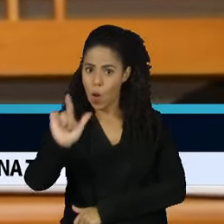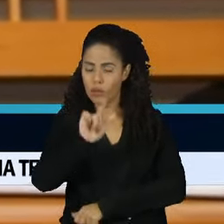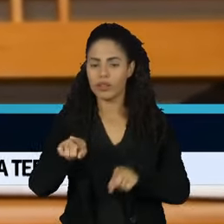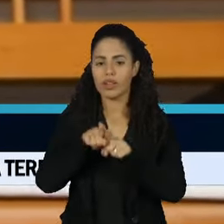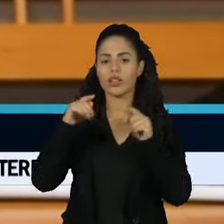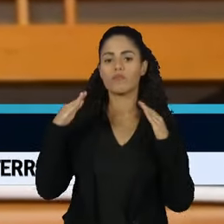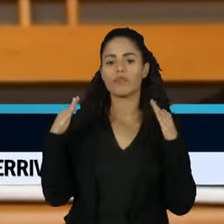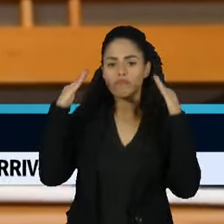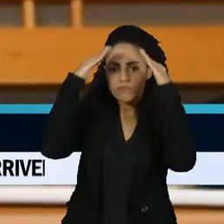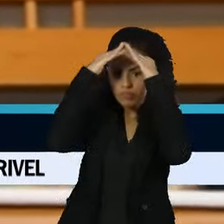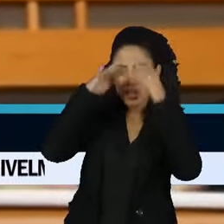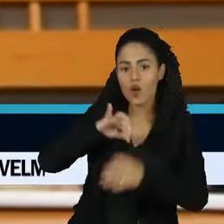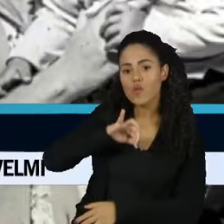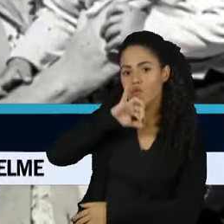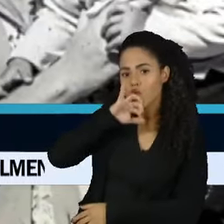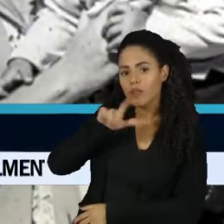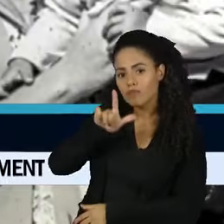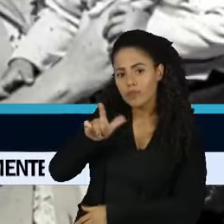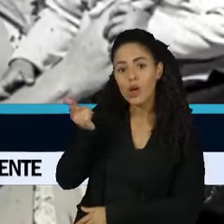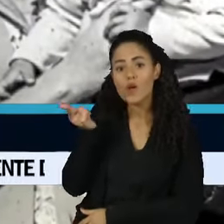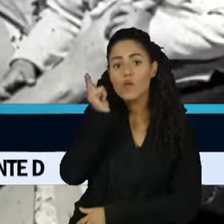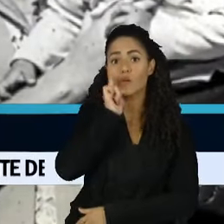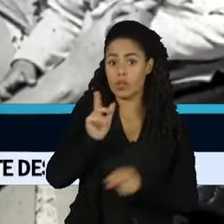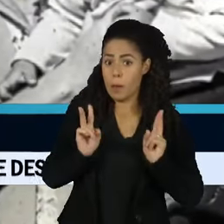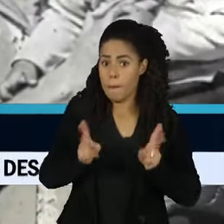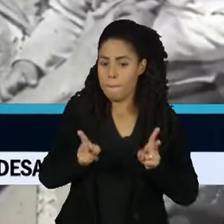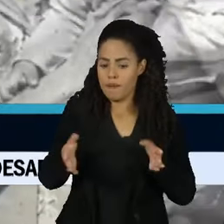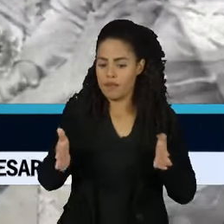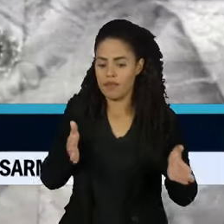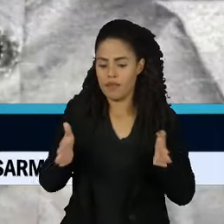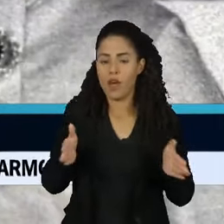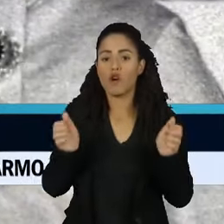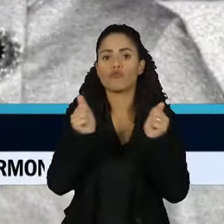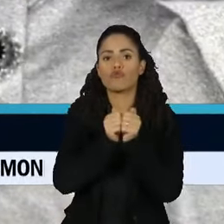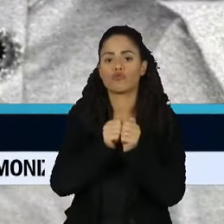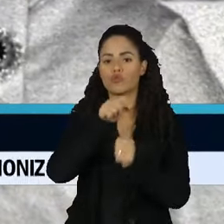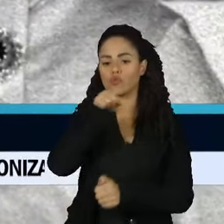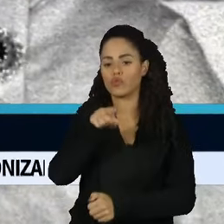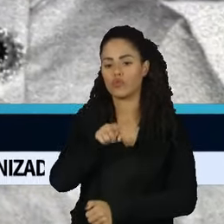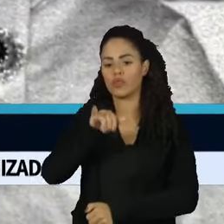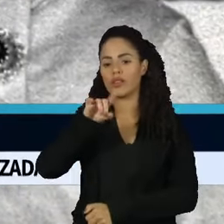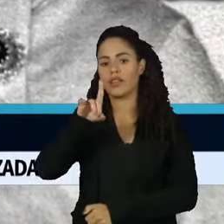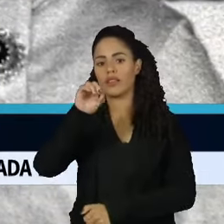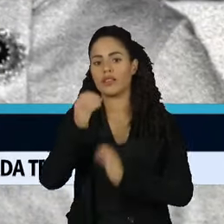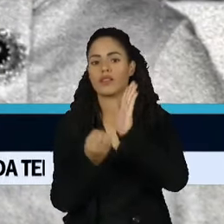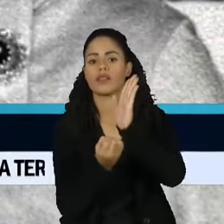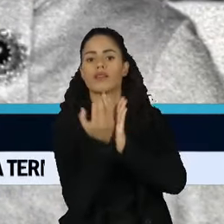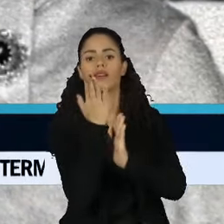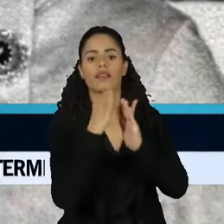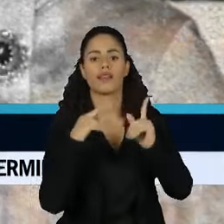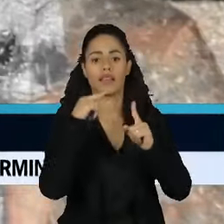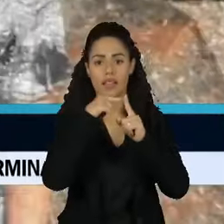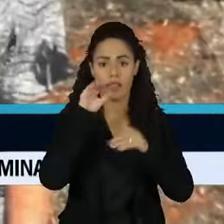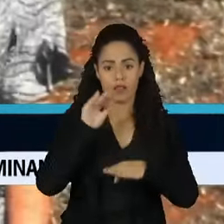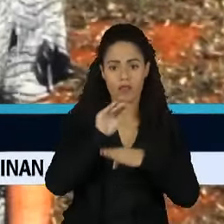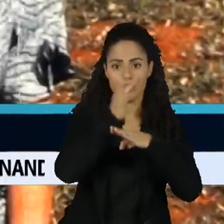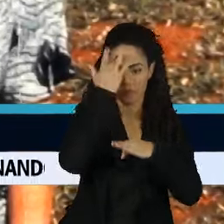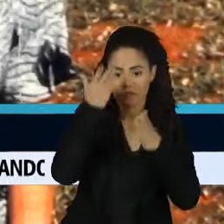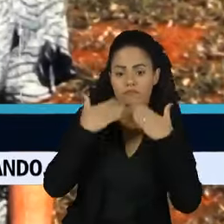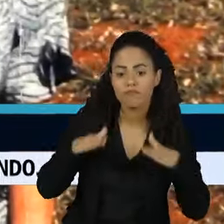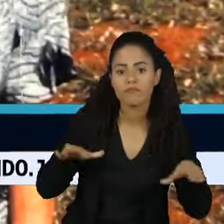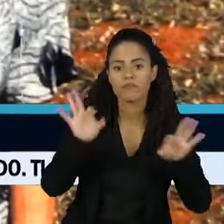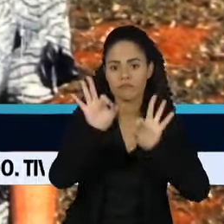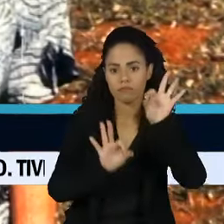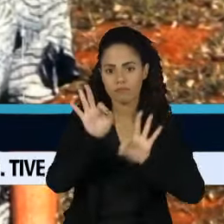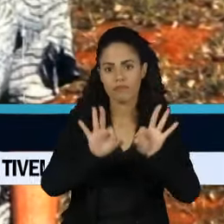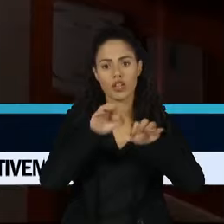ordenado arcebispo de Londrina. Neste mesmo período, junto com Zilda Arnes, fundou a Pastoral da Criança. O projeto se